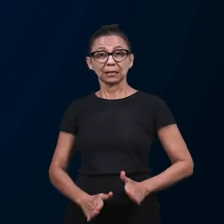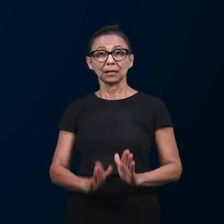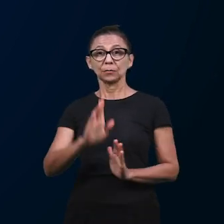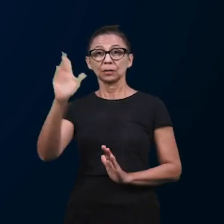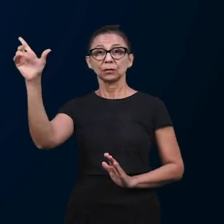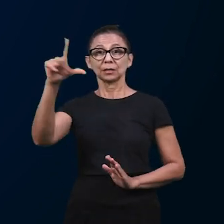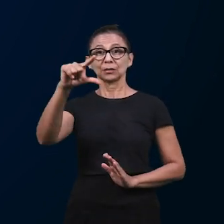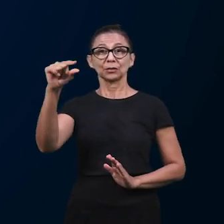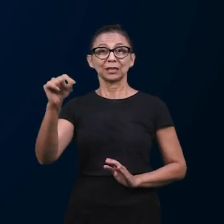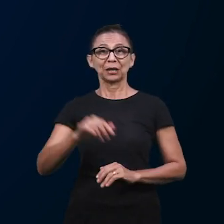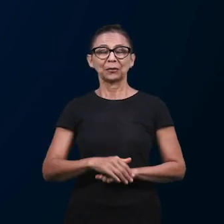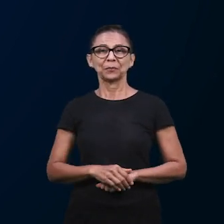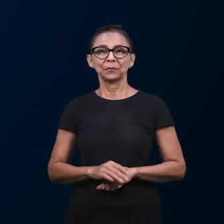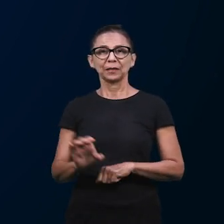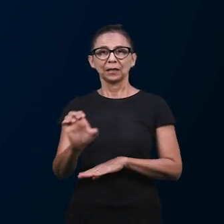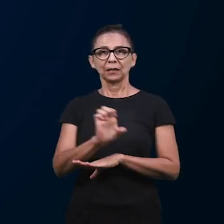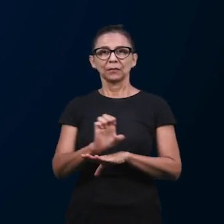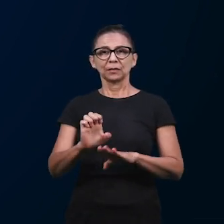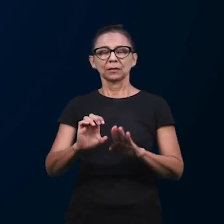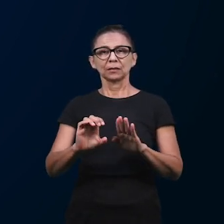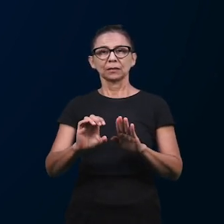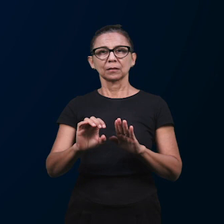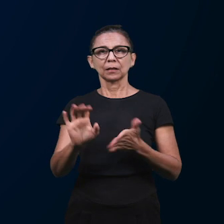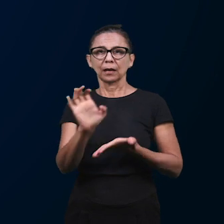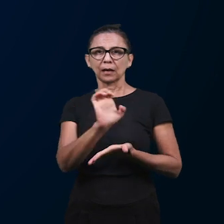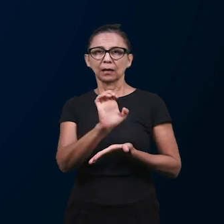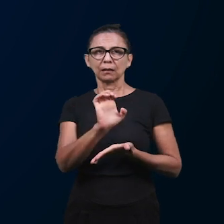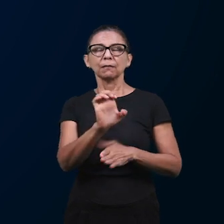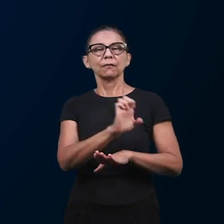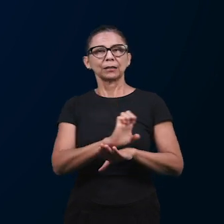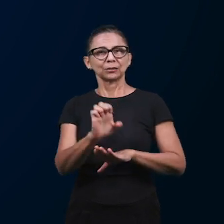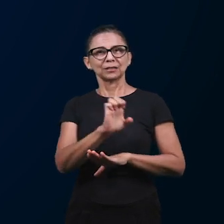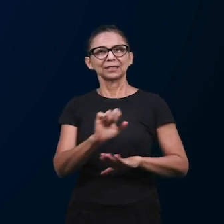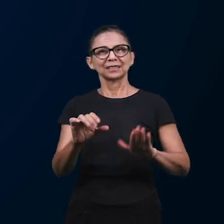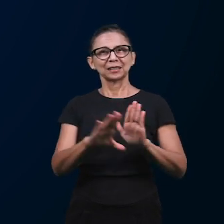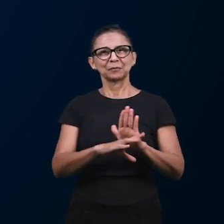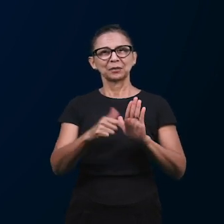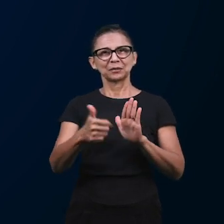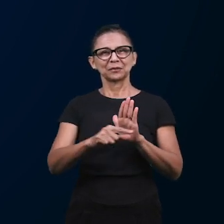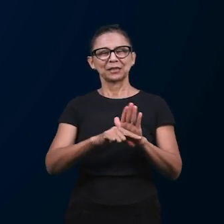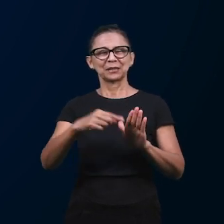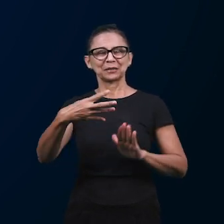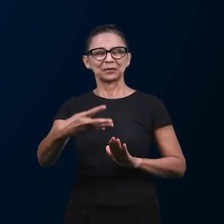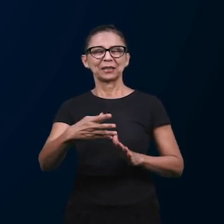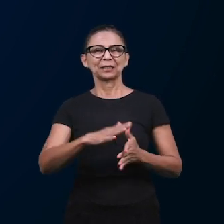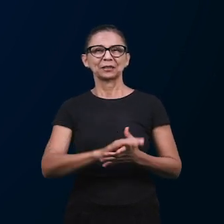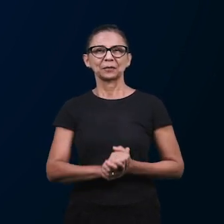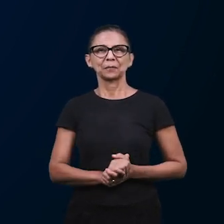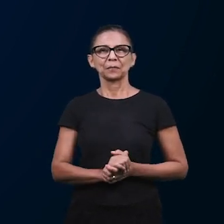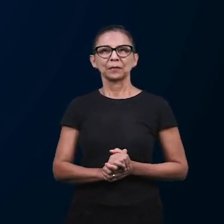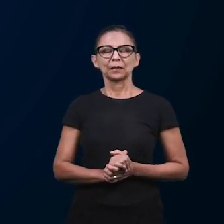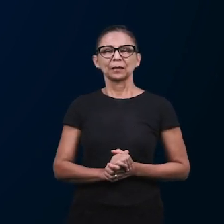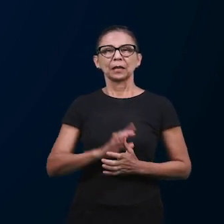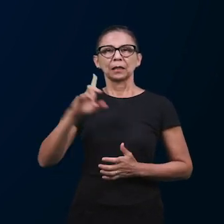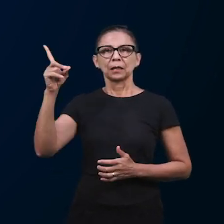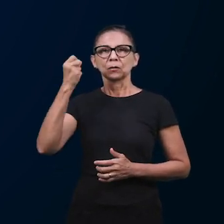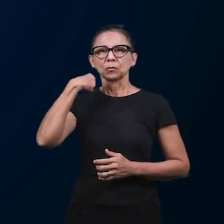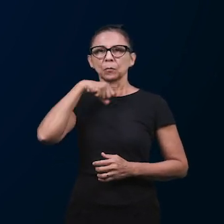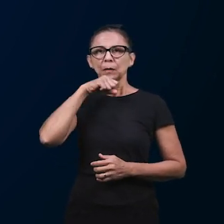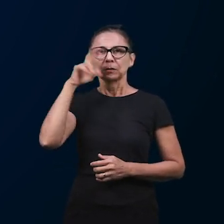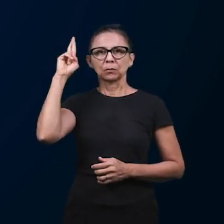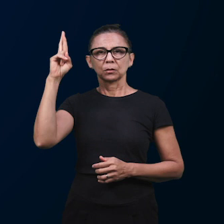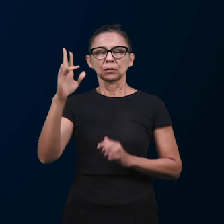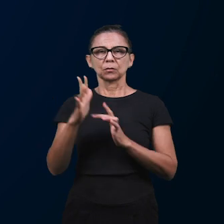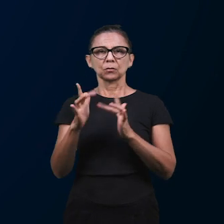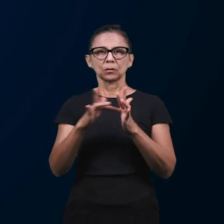também o que diz o texto de Efésios, capítulo 1, versos 3 e 4. Bendito Deus e Pai de nosso Senhor Jesus Cristo, o qual